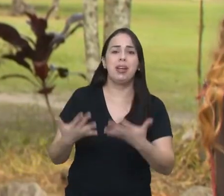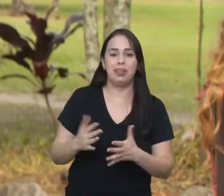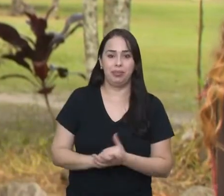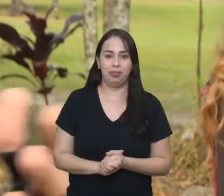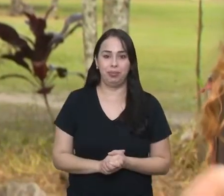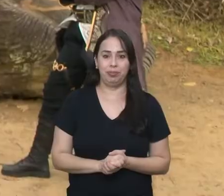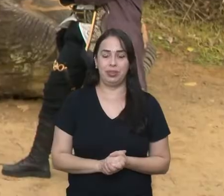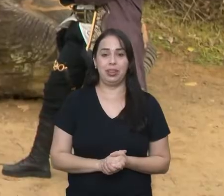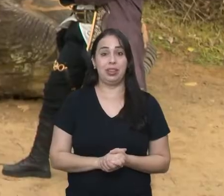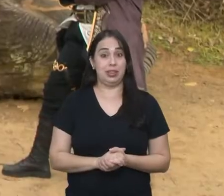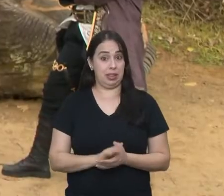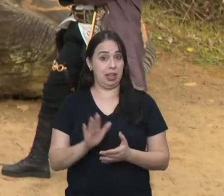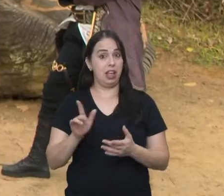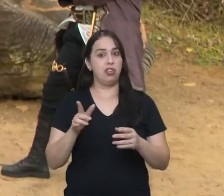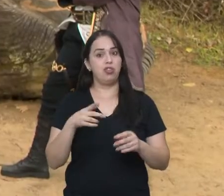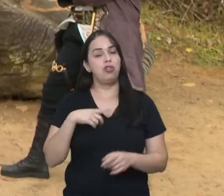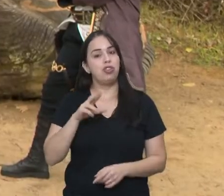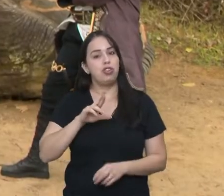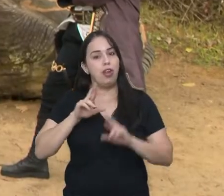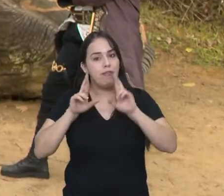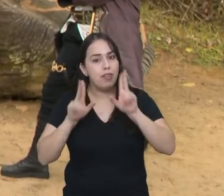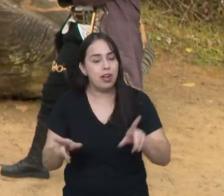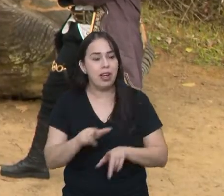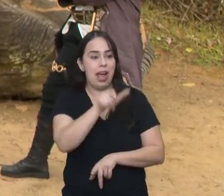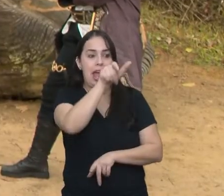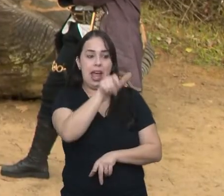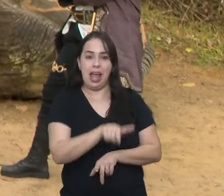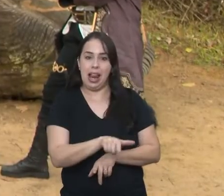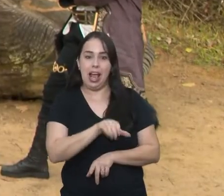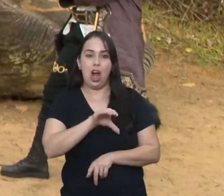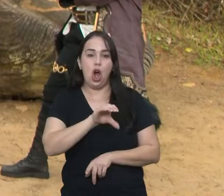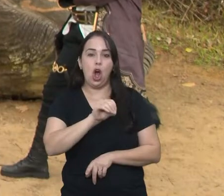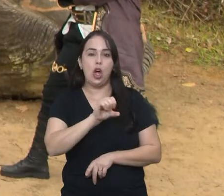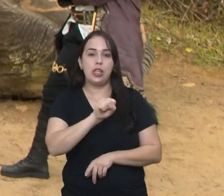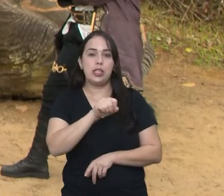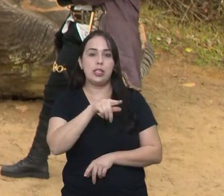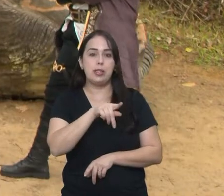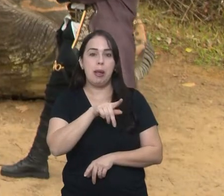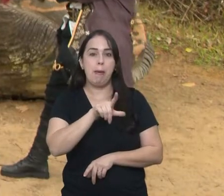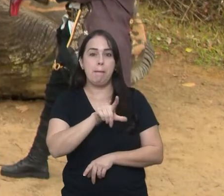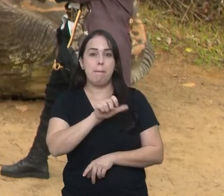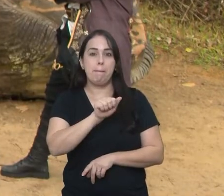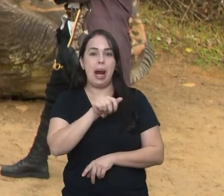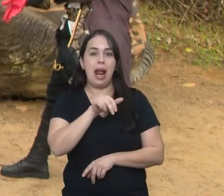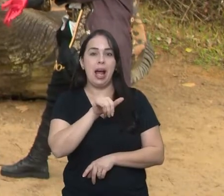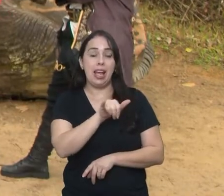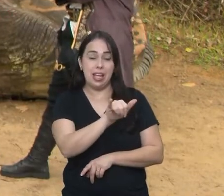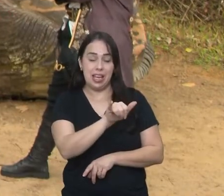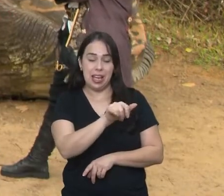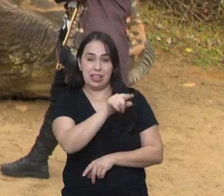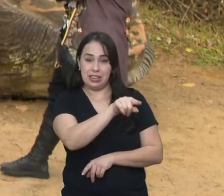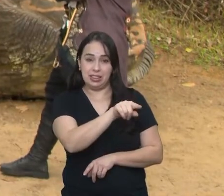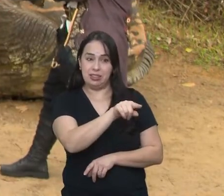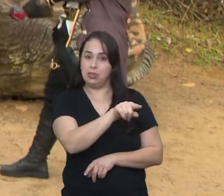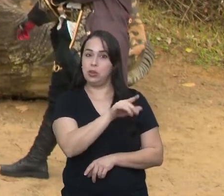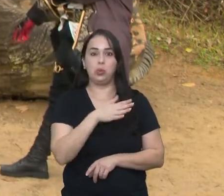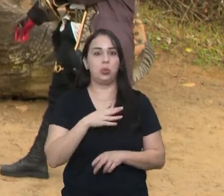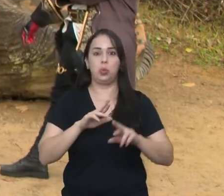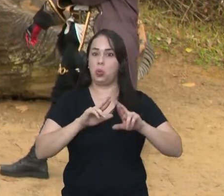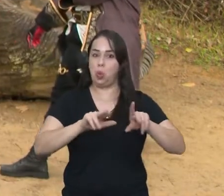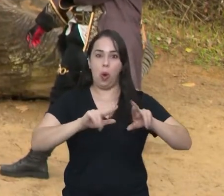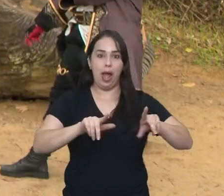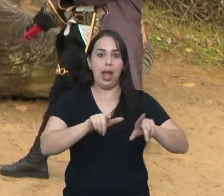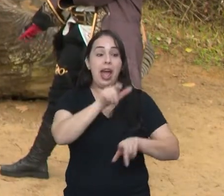pra gente. Existe uma diferença. Quando você chama, ele é o cosplay, não, ele não é cosplay, ele é cosplayer. Cosplay é o